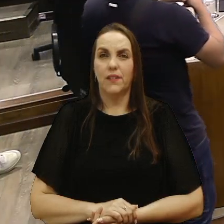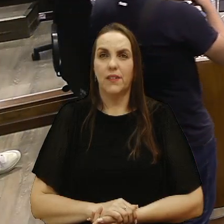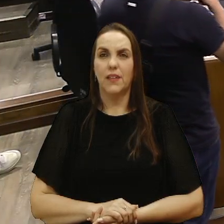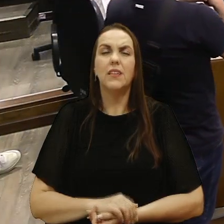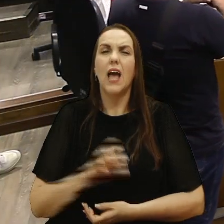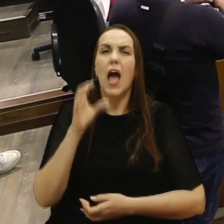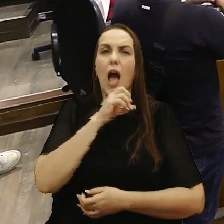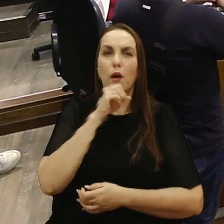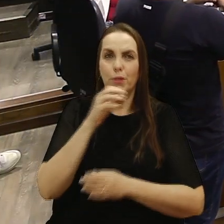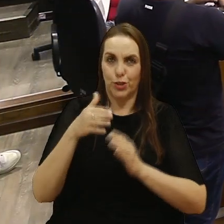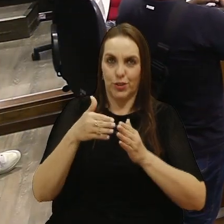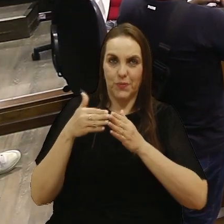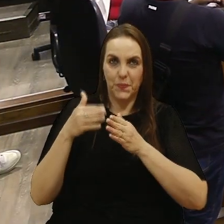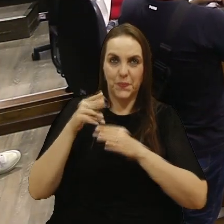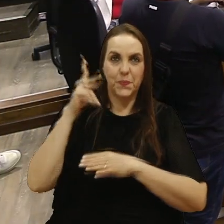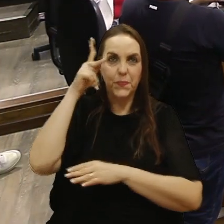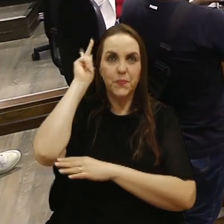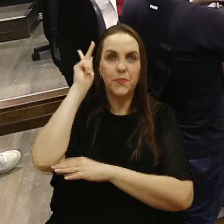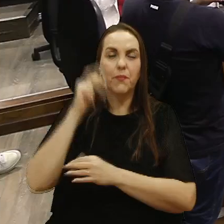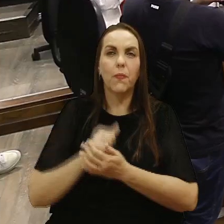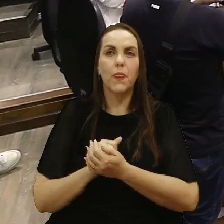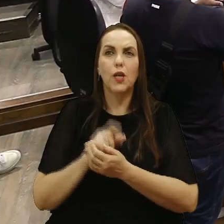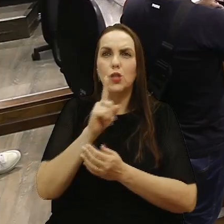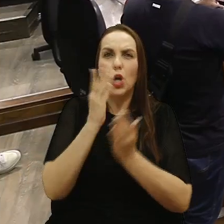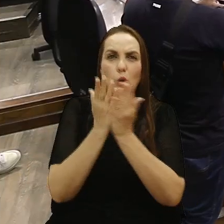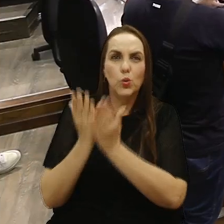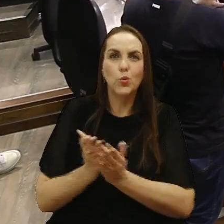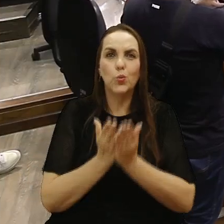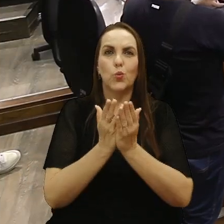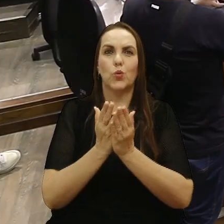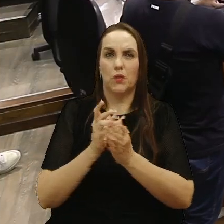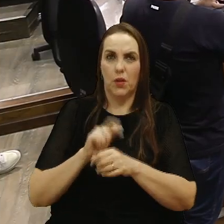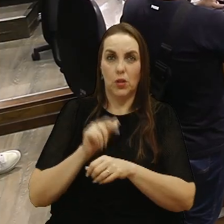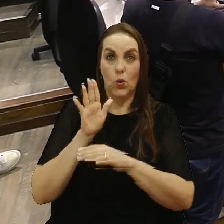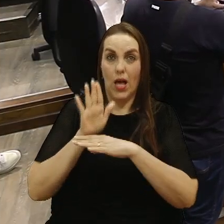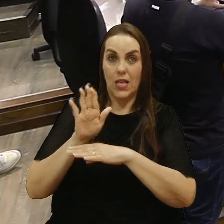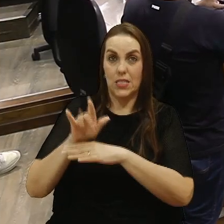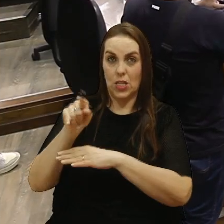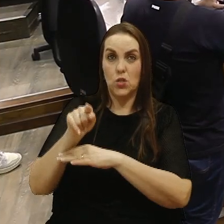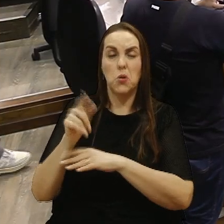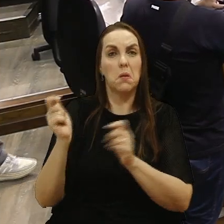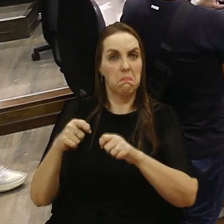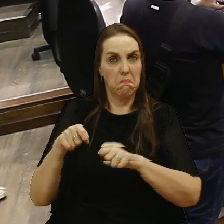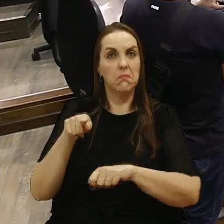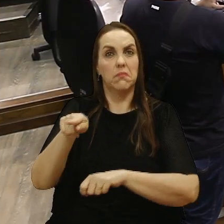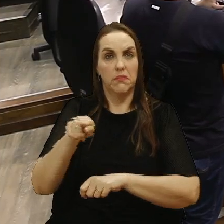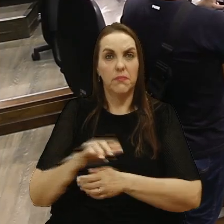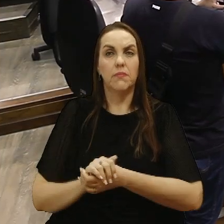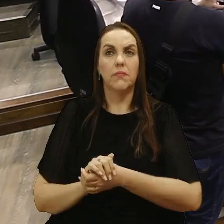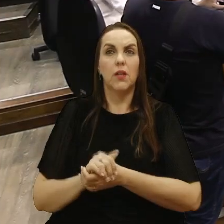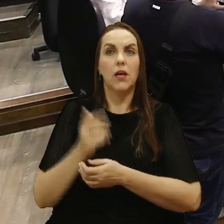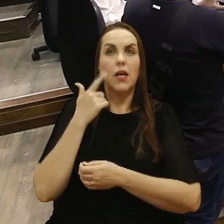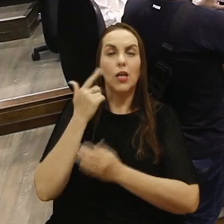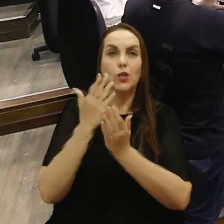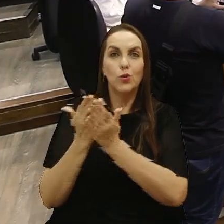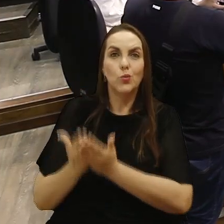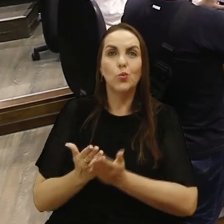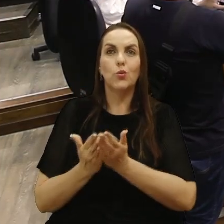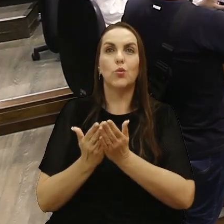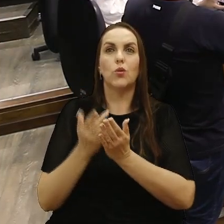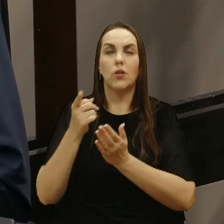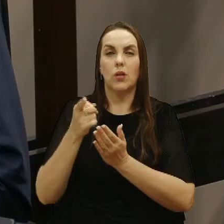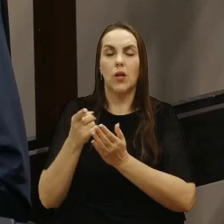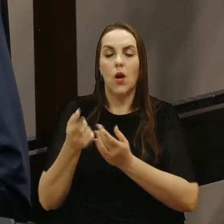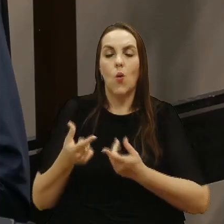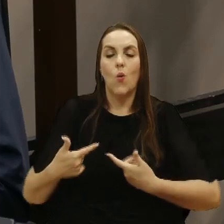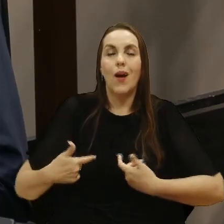rapidinho, capitão, um estudo, uma hora, sua assessoria que é muito competente, que eu analiso isso bastante, um estudo do custo que está tendo para o